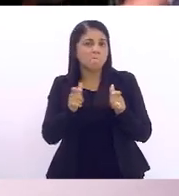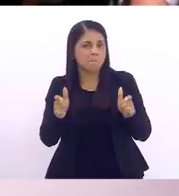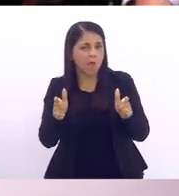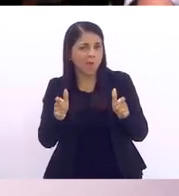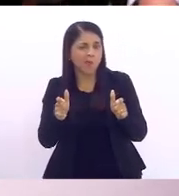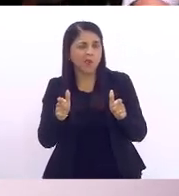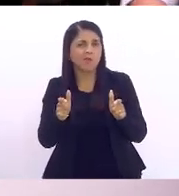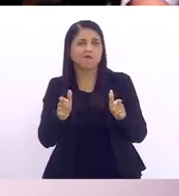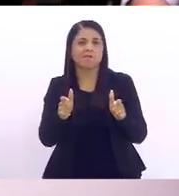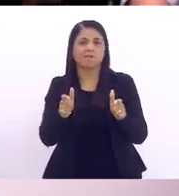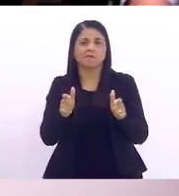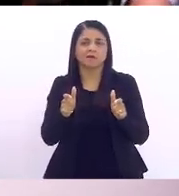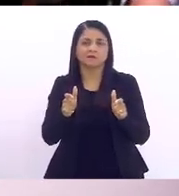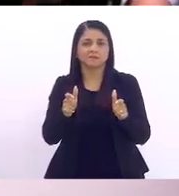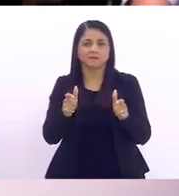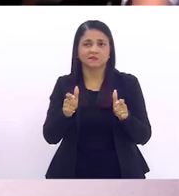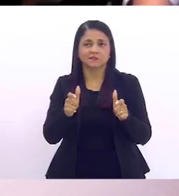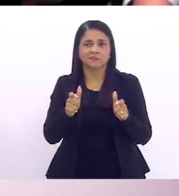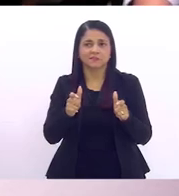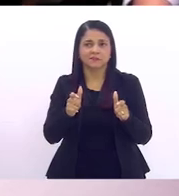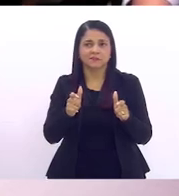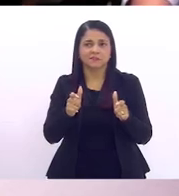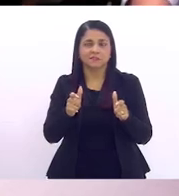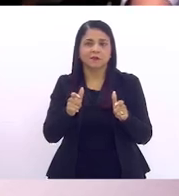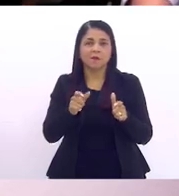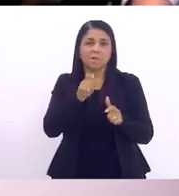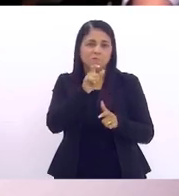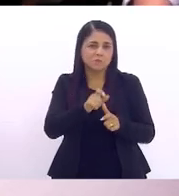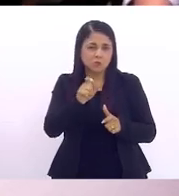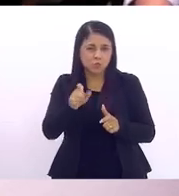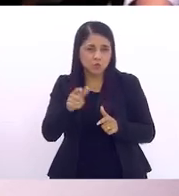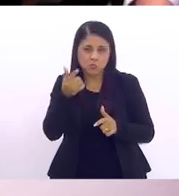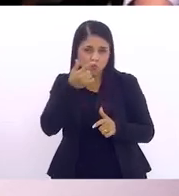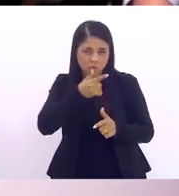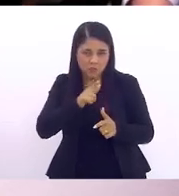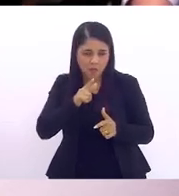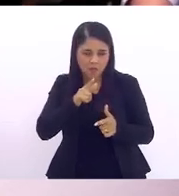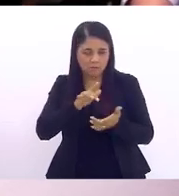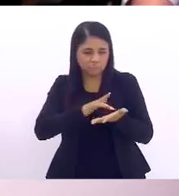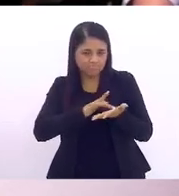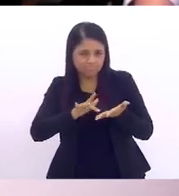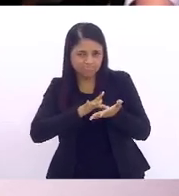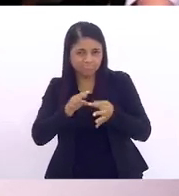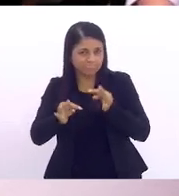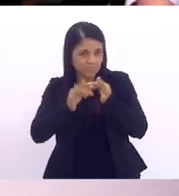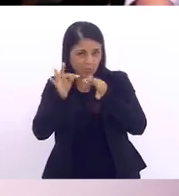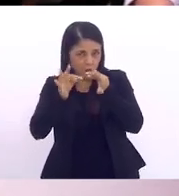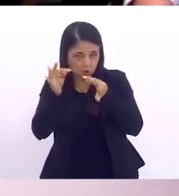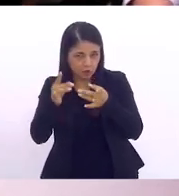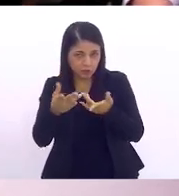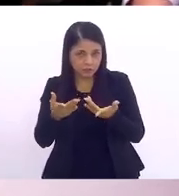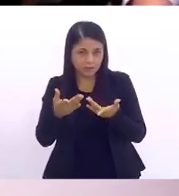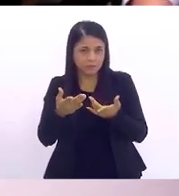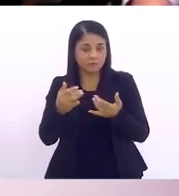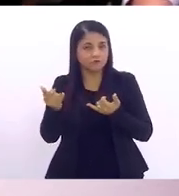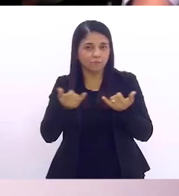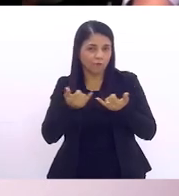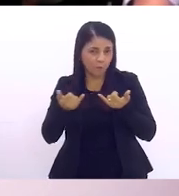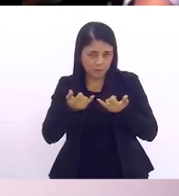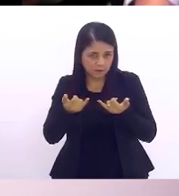decorrentes num de um uma baixa qualificação e eh enfim de